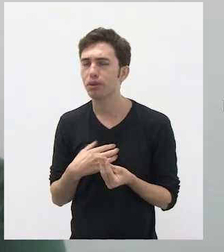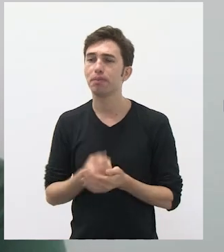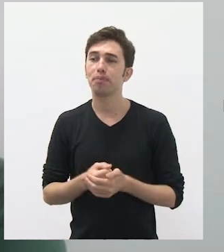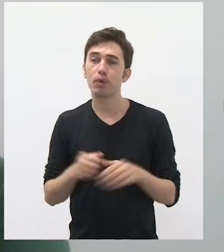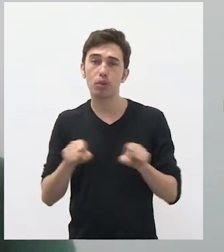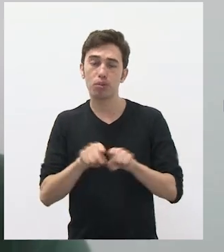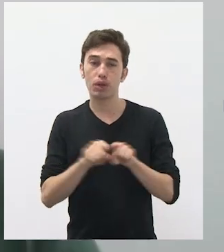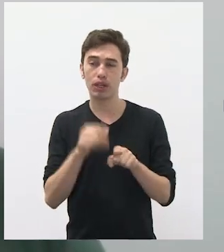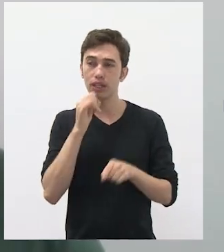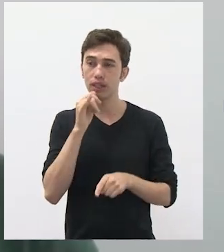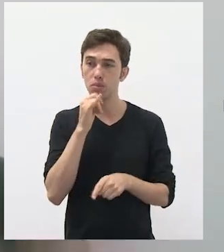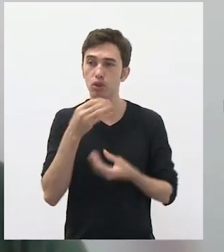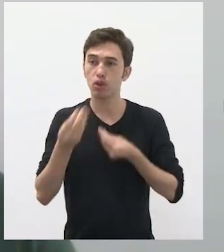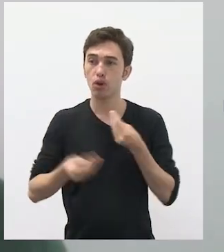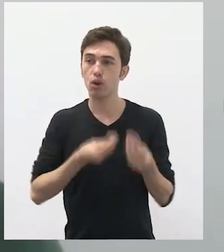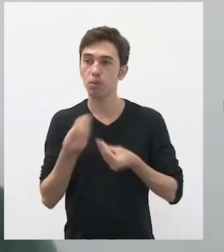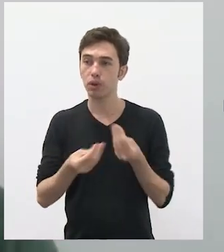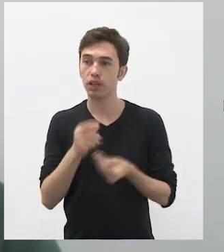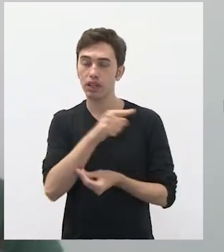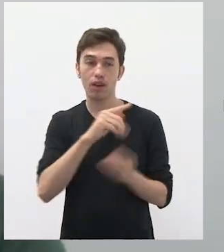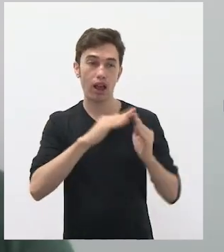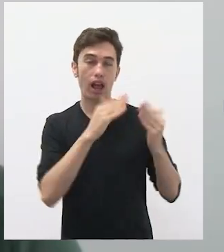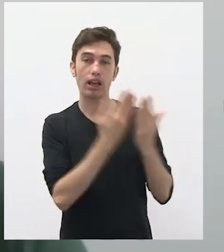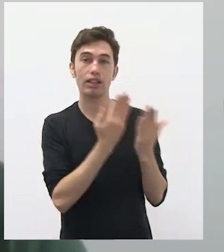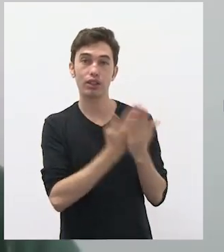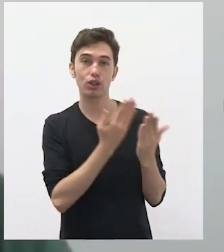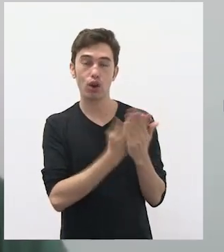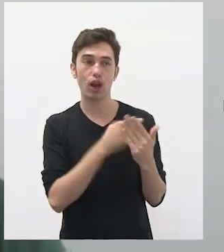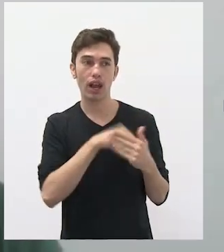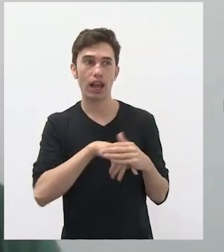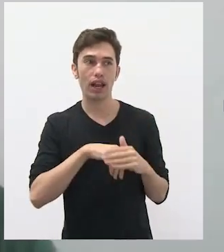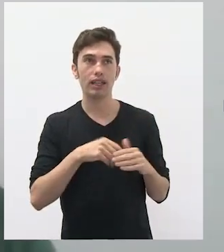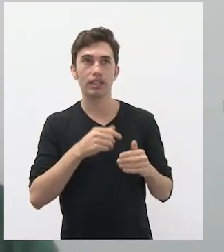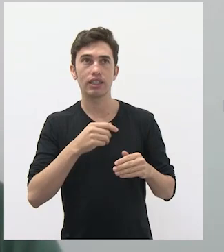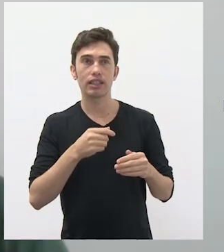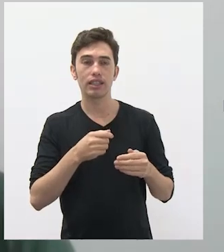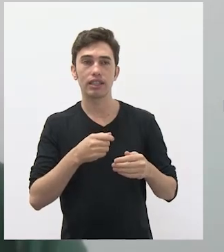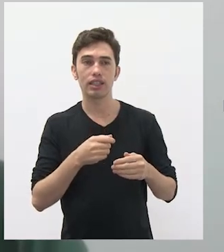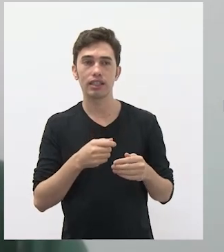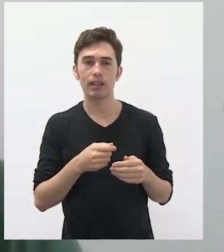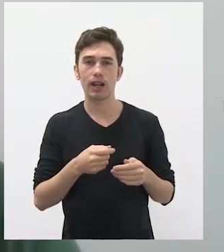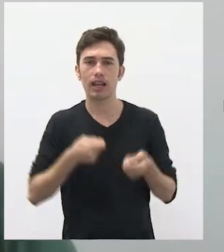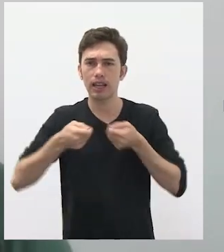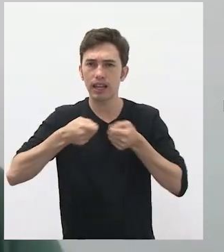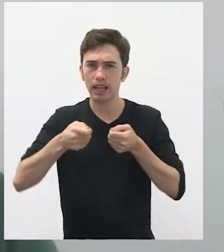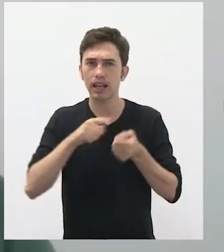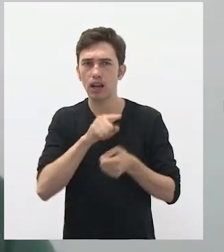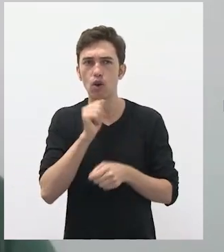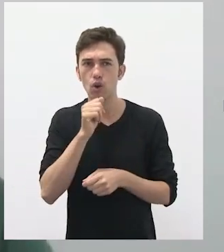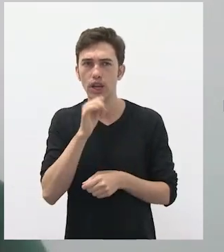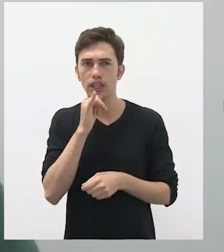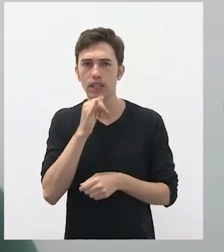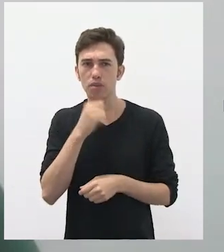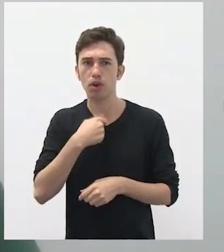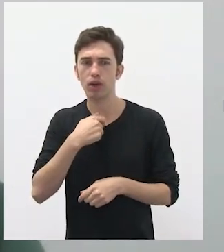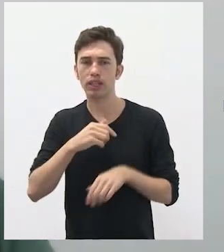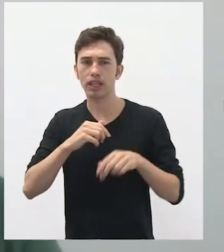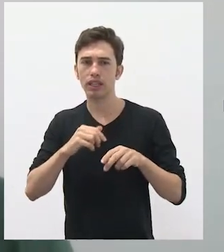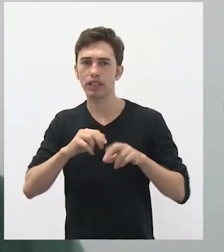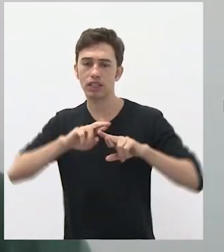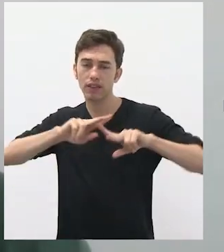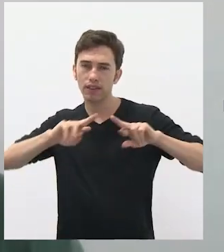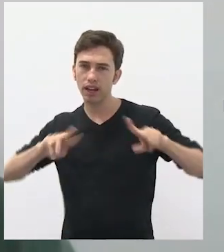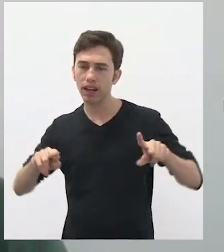a como a escola lida com as diferenças, como a escola lida com a questão racista e o que eles sentem que